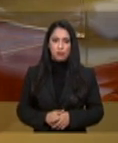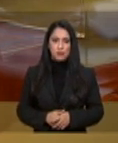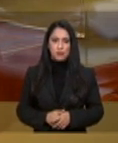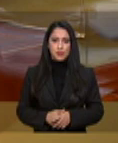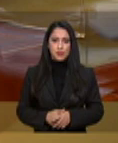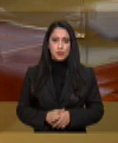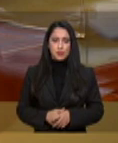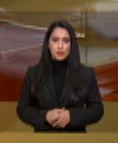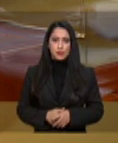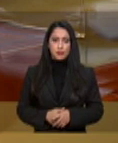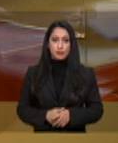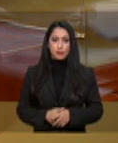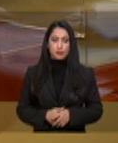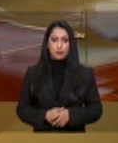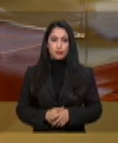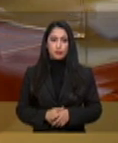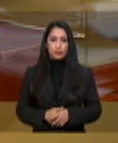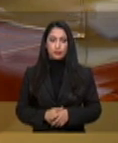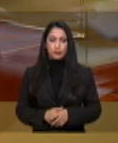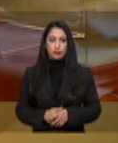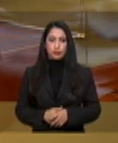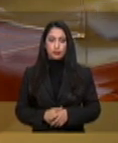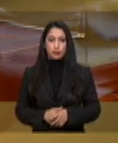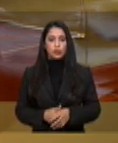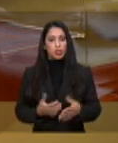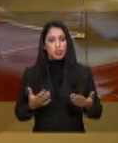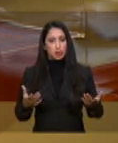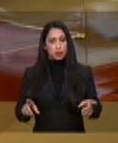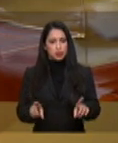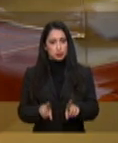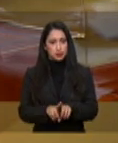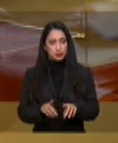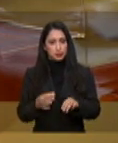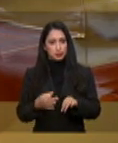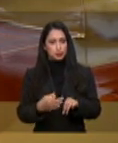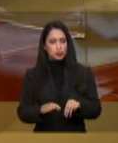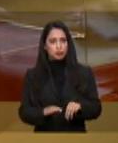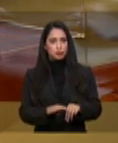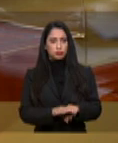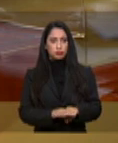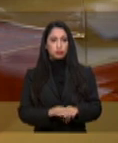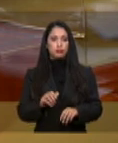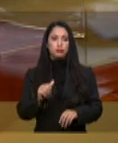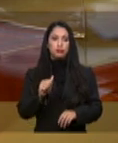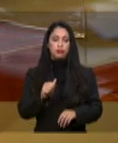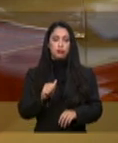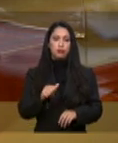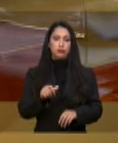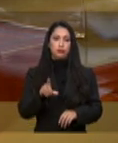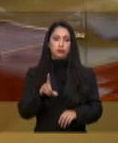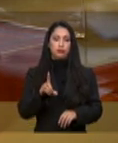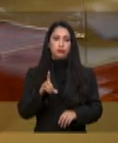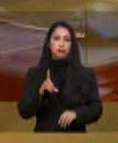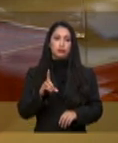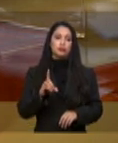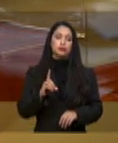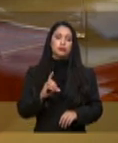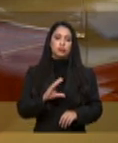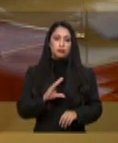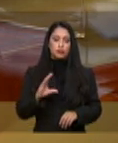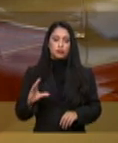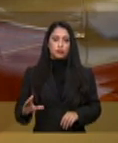E isso sem falar, Excelências, que a declaração de constitucionalidade do artigo